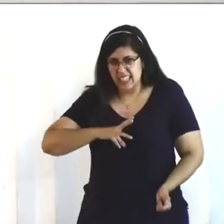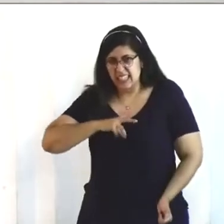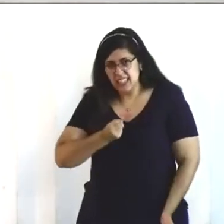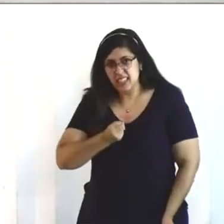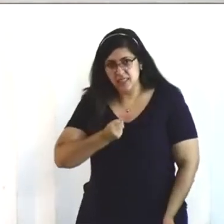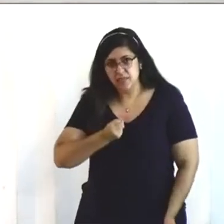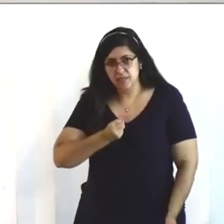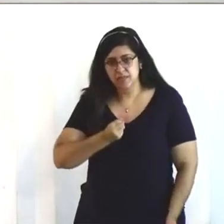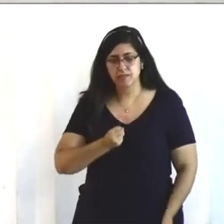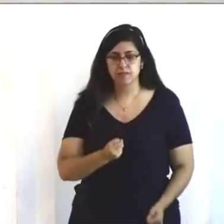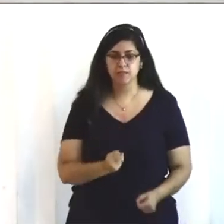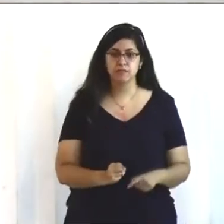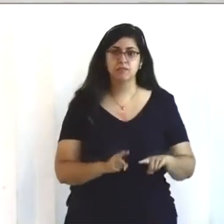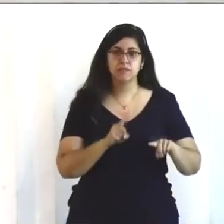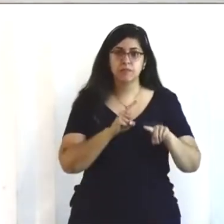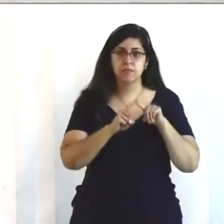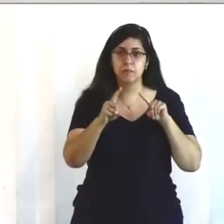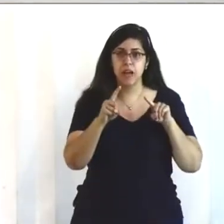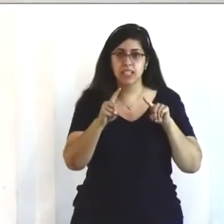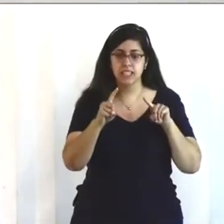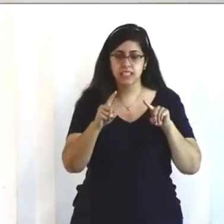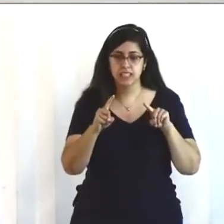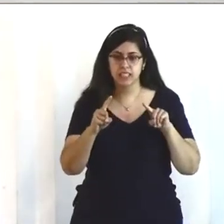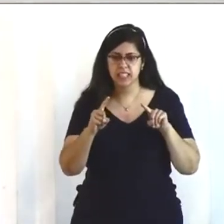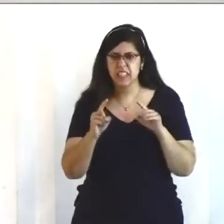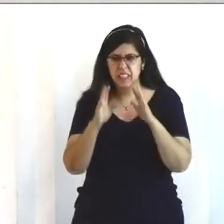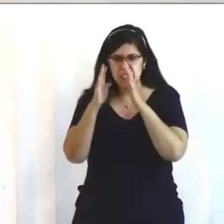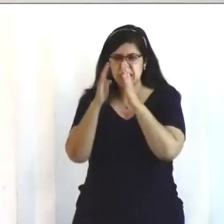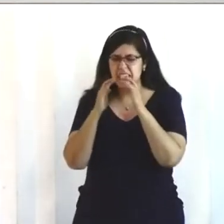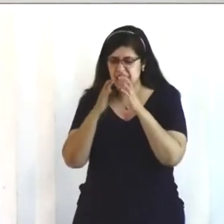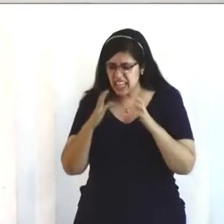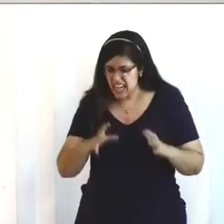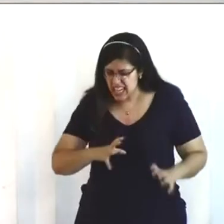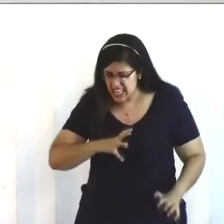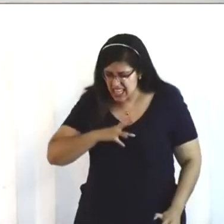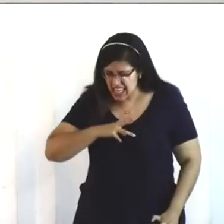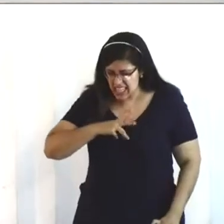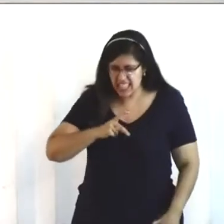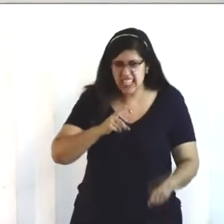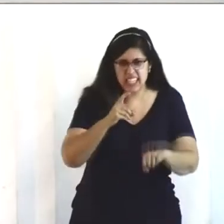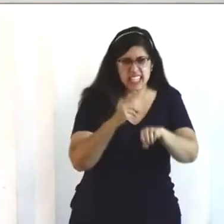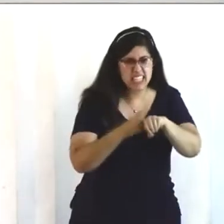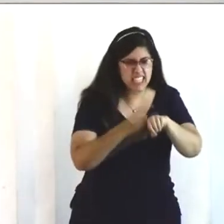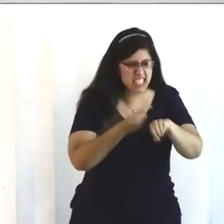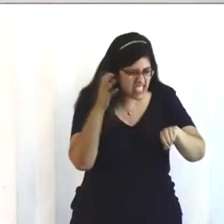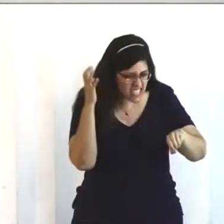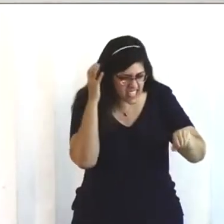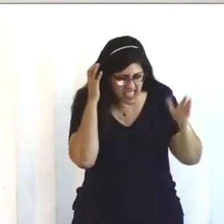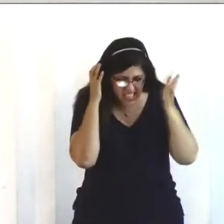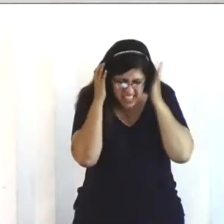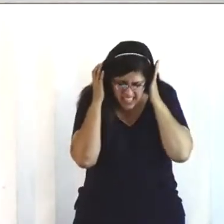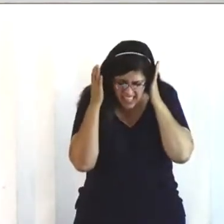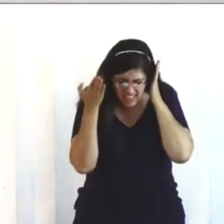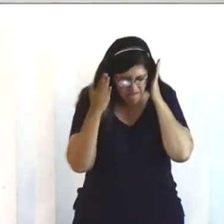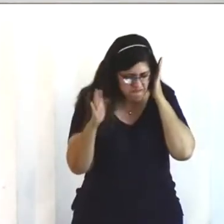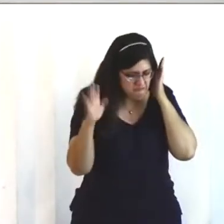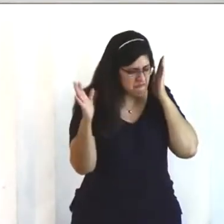segue para o deserto, ele reúne o seu exército e vai atrás do povo. E então essa